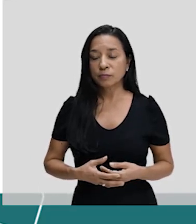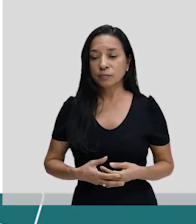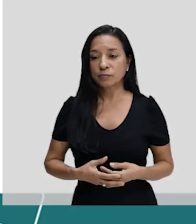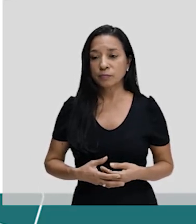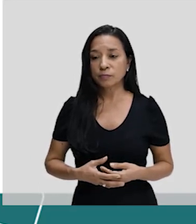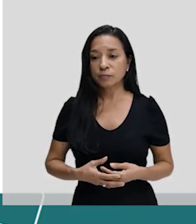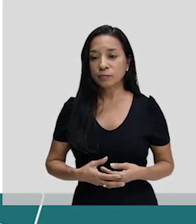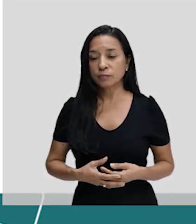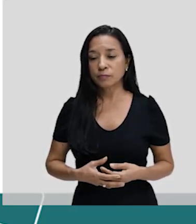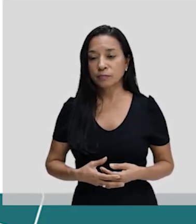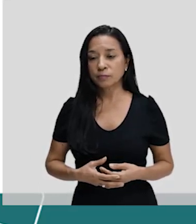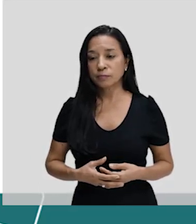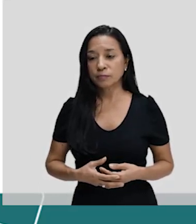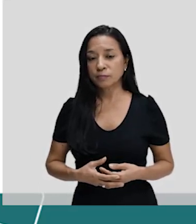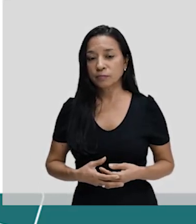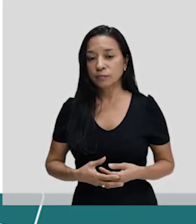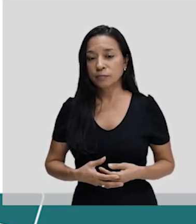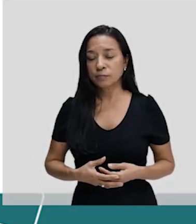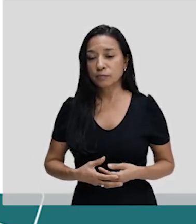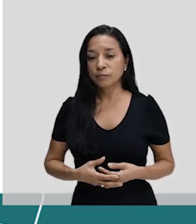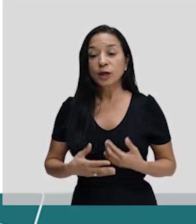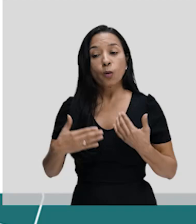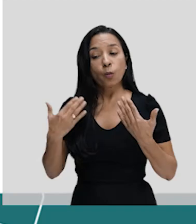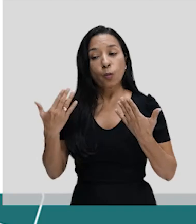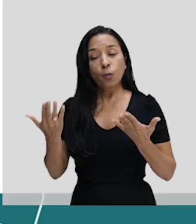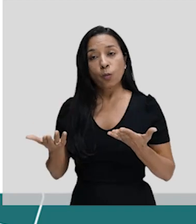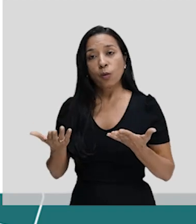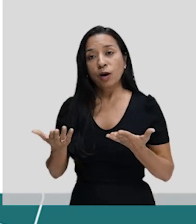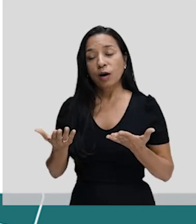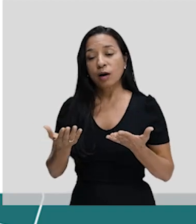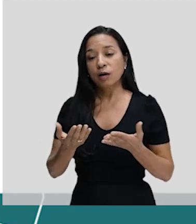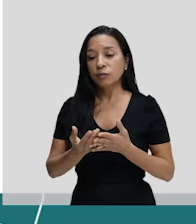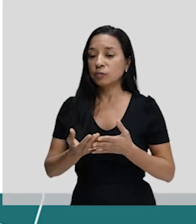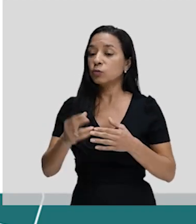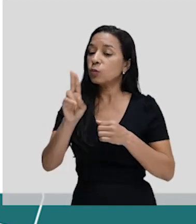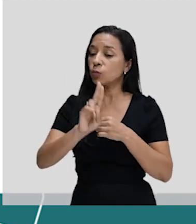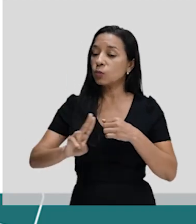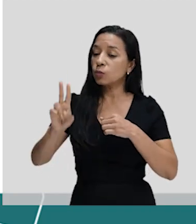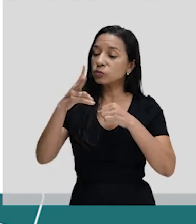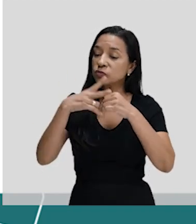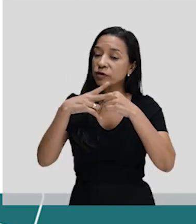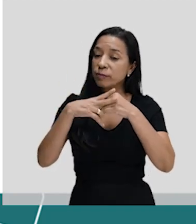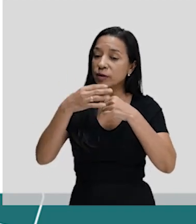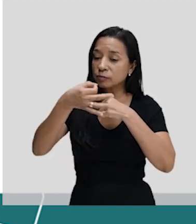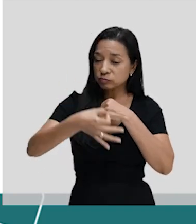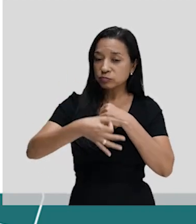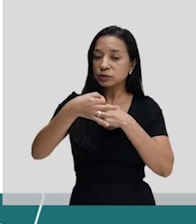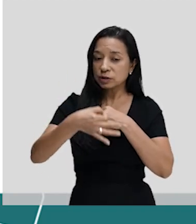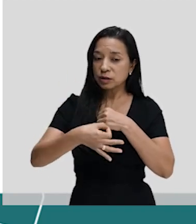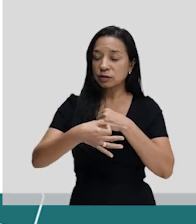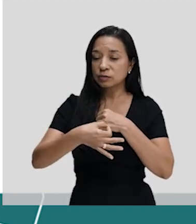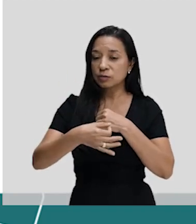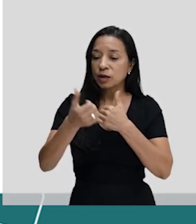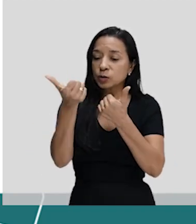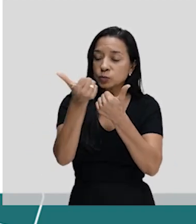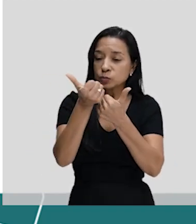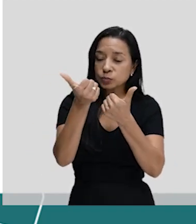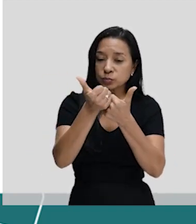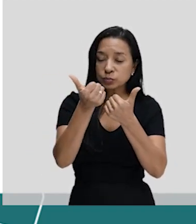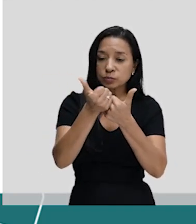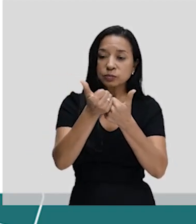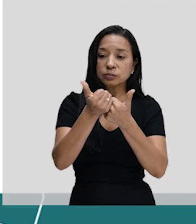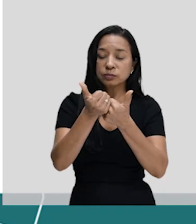correta seria. Então, eu quero saber qual seria a forma verbal correta, tá? Para